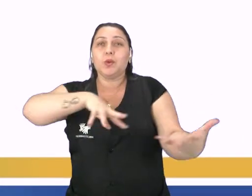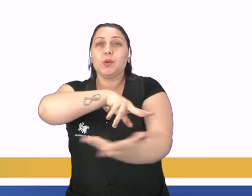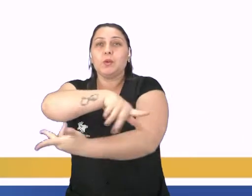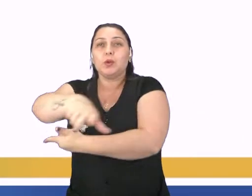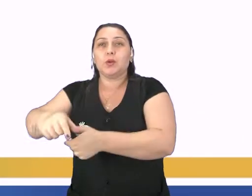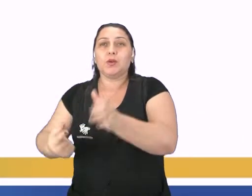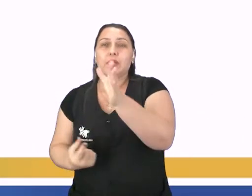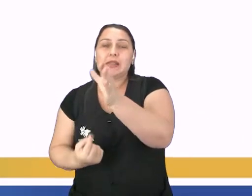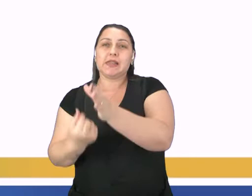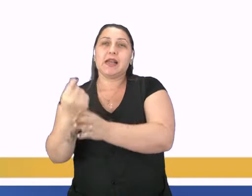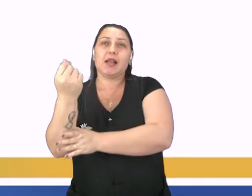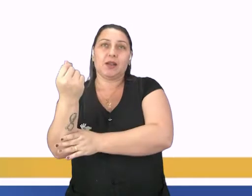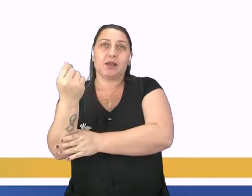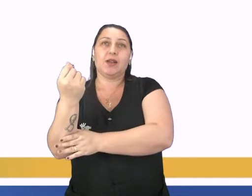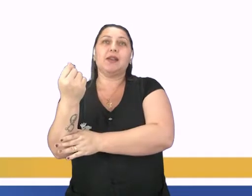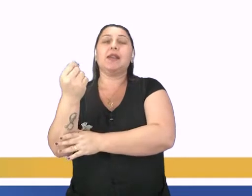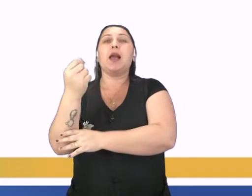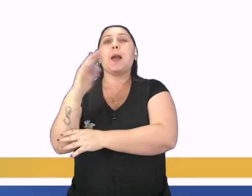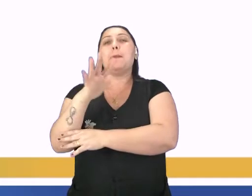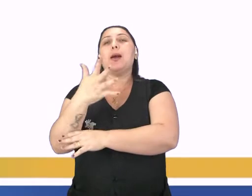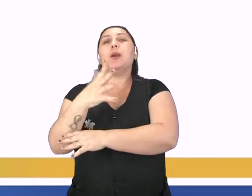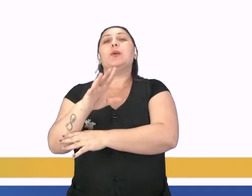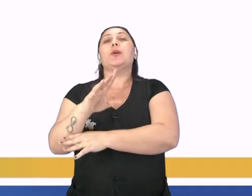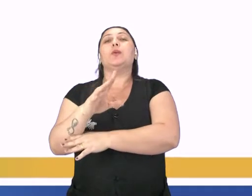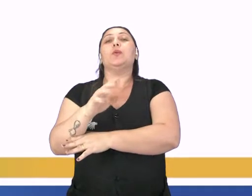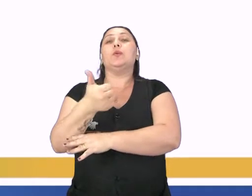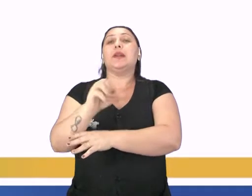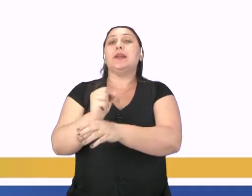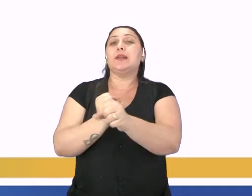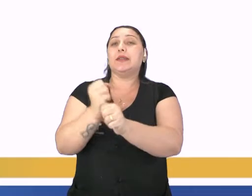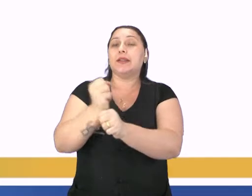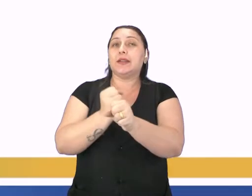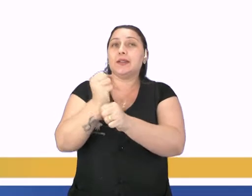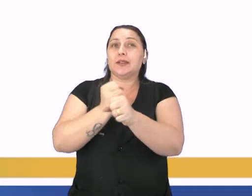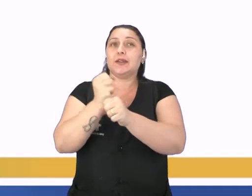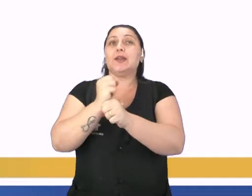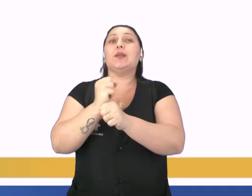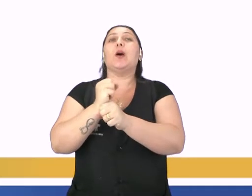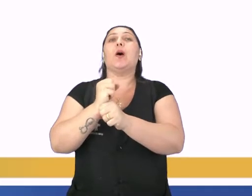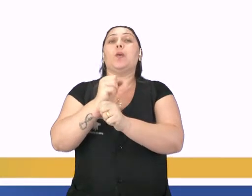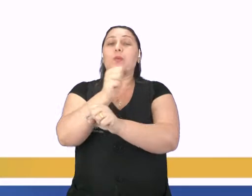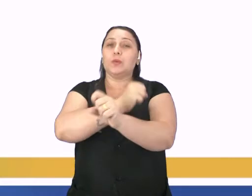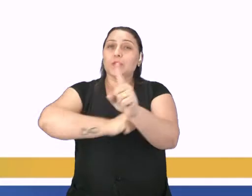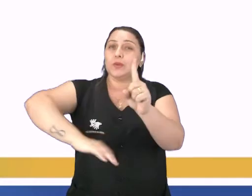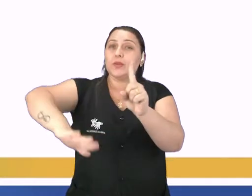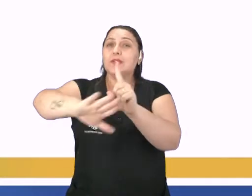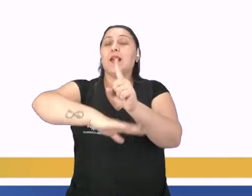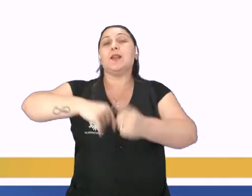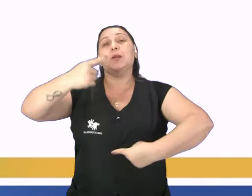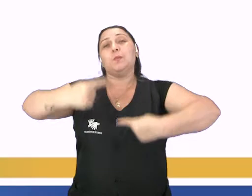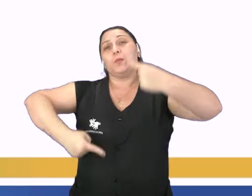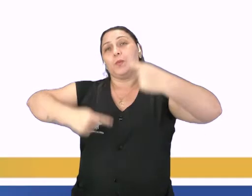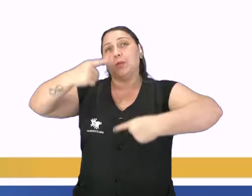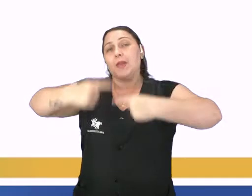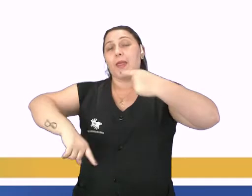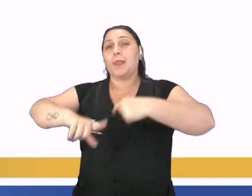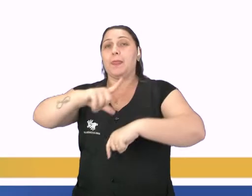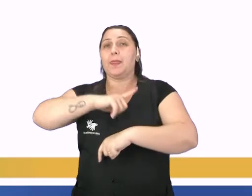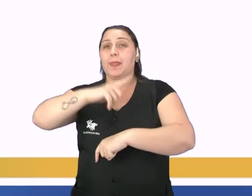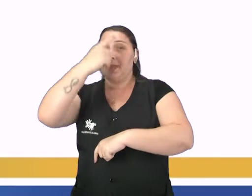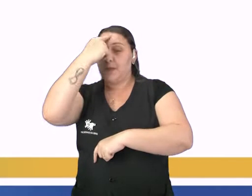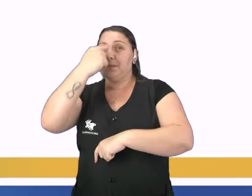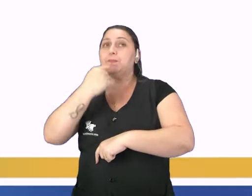capitalista. Seus efeitos duraram por uma década, com desdobramentos sociais e políticos. E aí tem uma